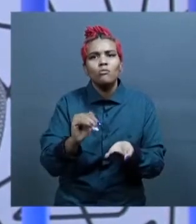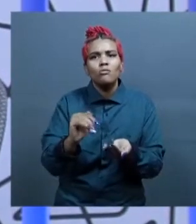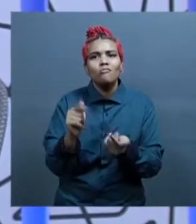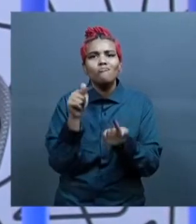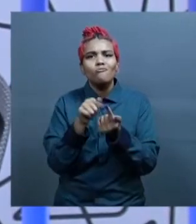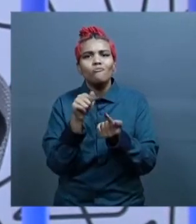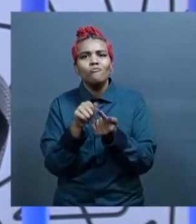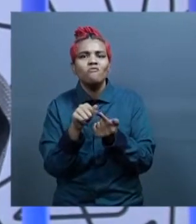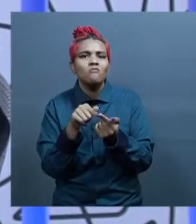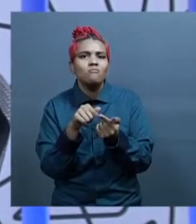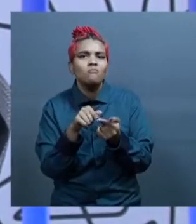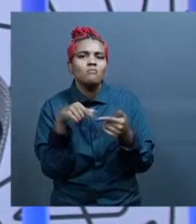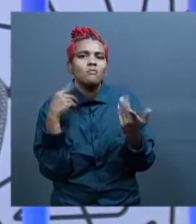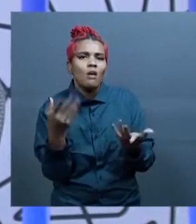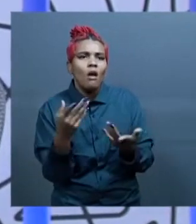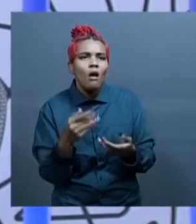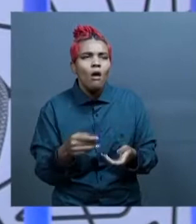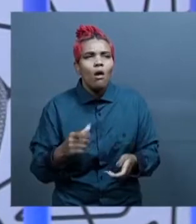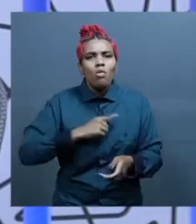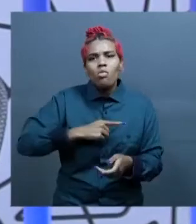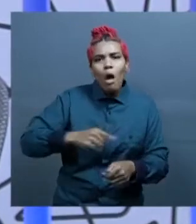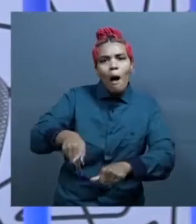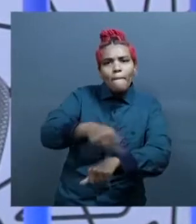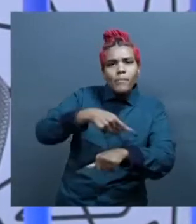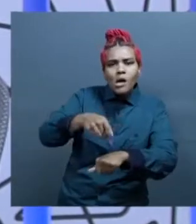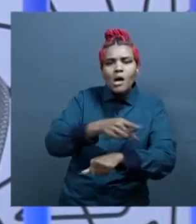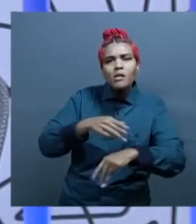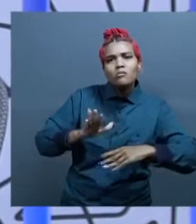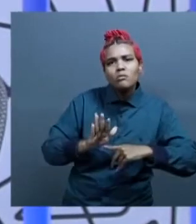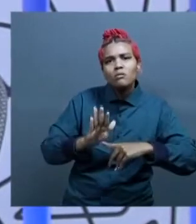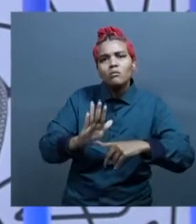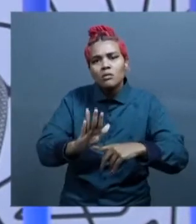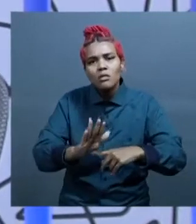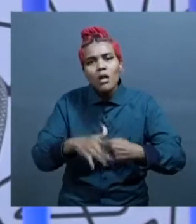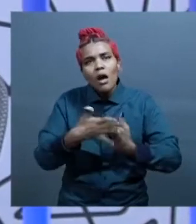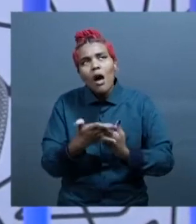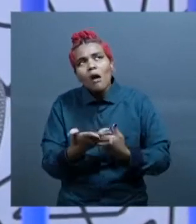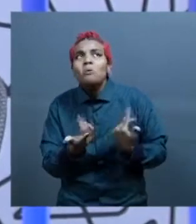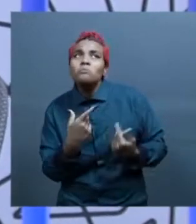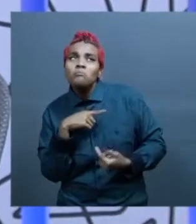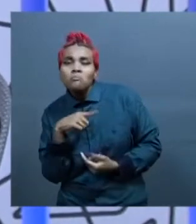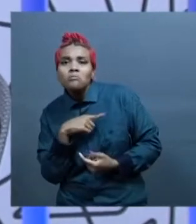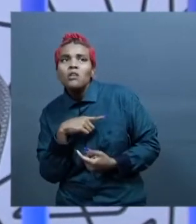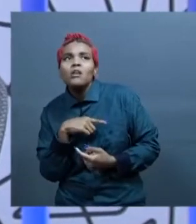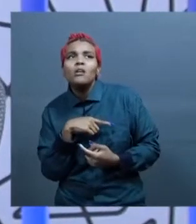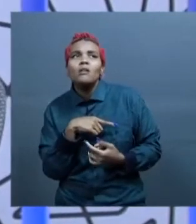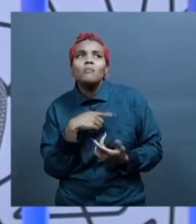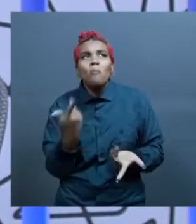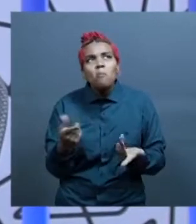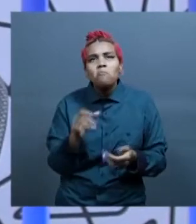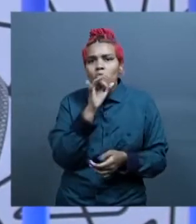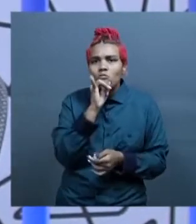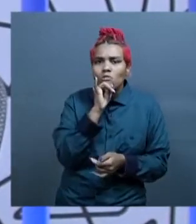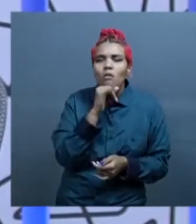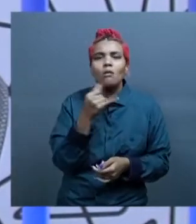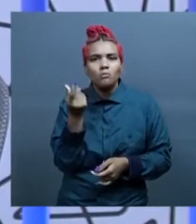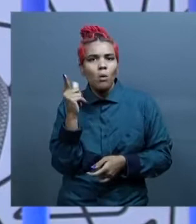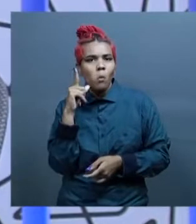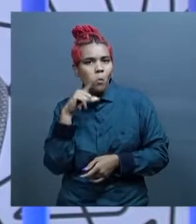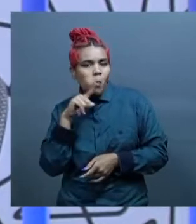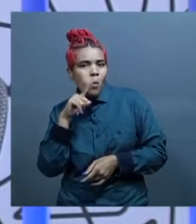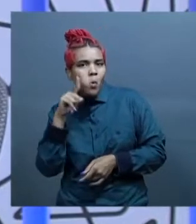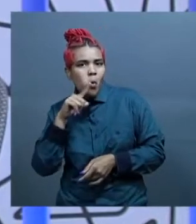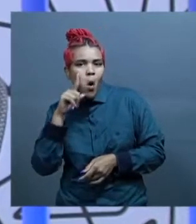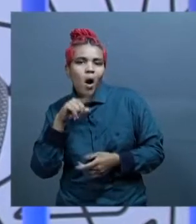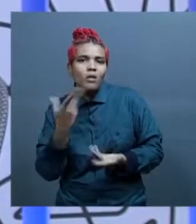alguns países que se destacam nessa produção e que são muito resilientes e questão de entrar nessa cor do próprio estados unidos nem o governo